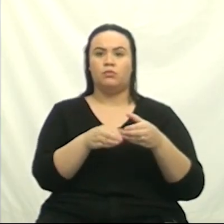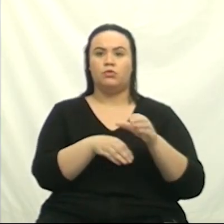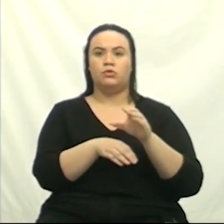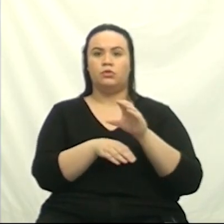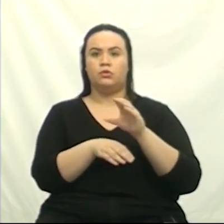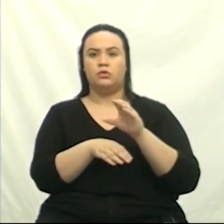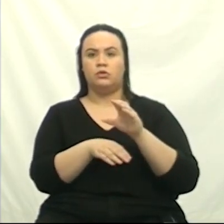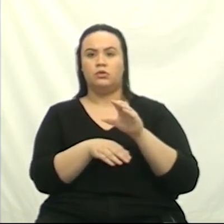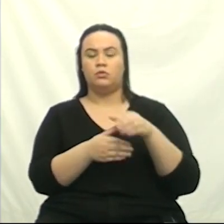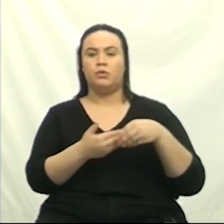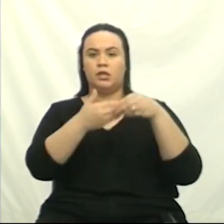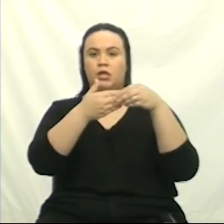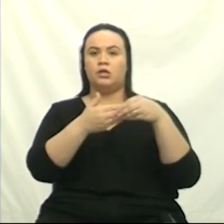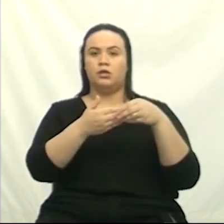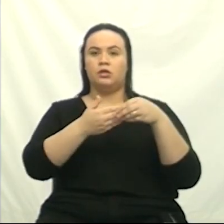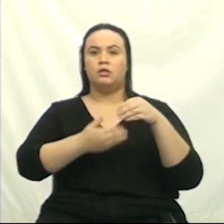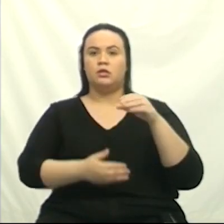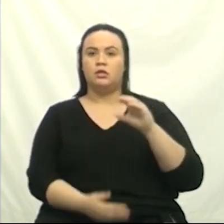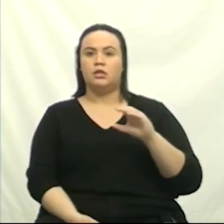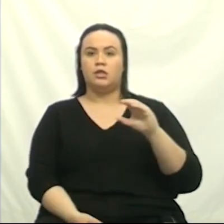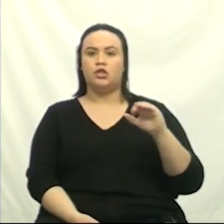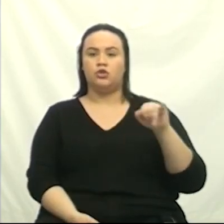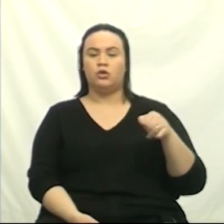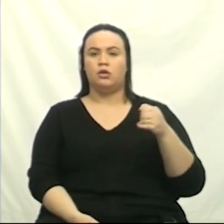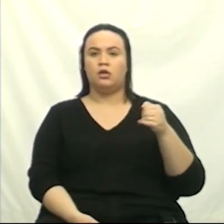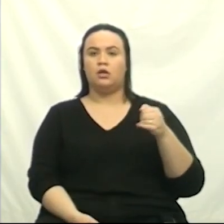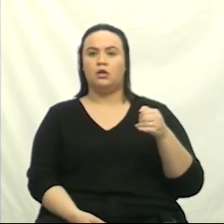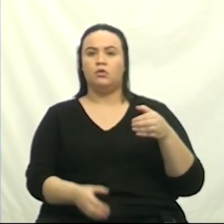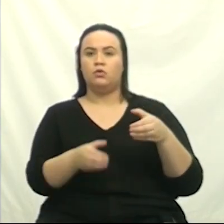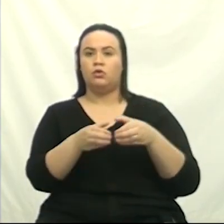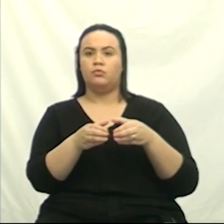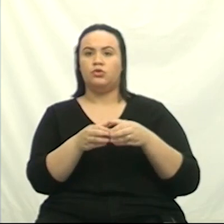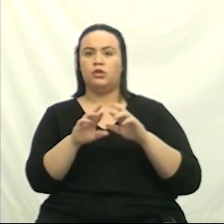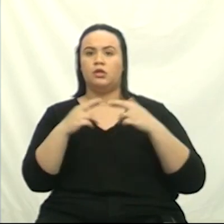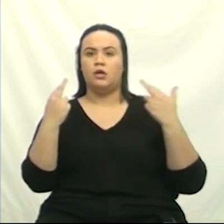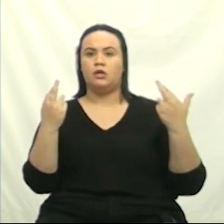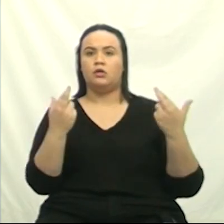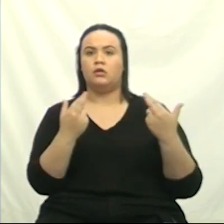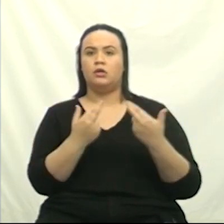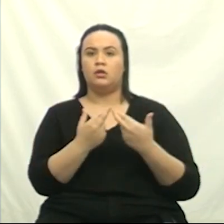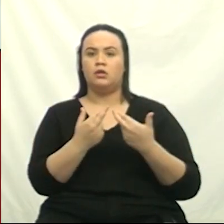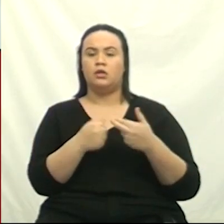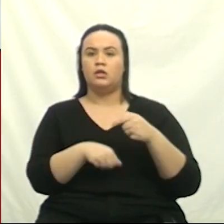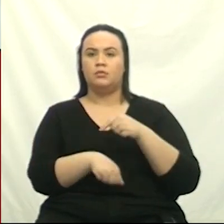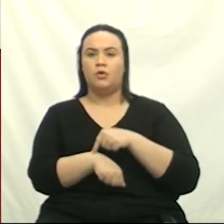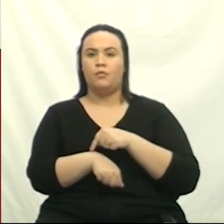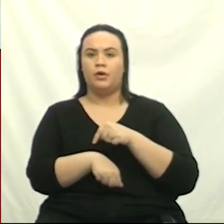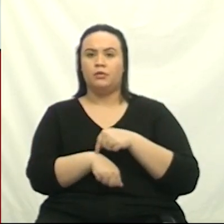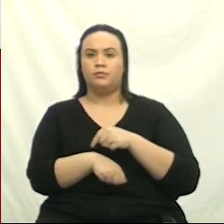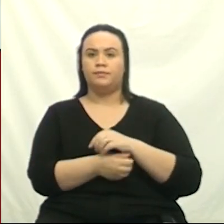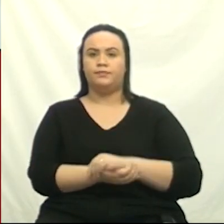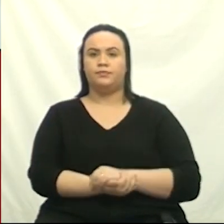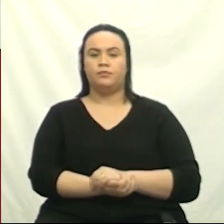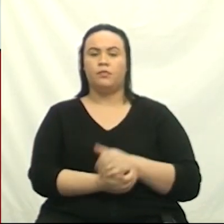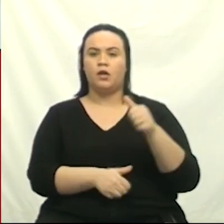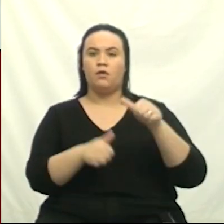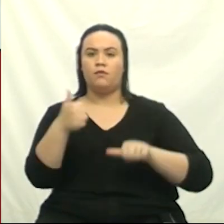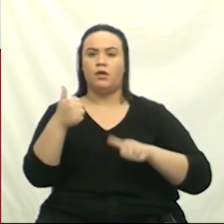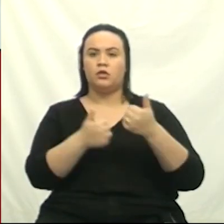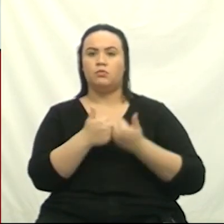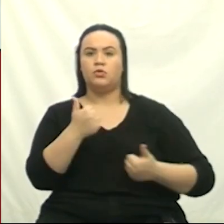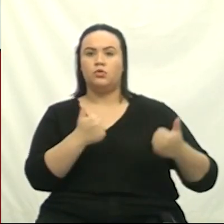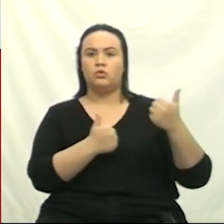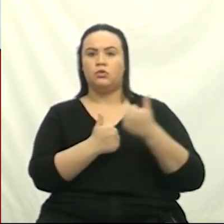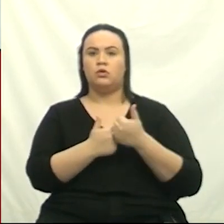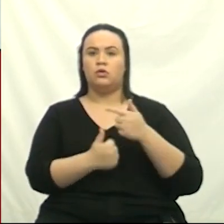na qualidade de presidente da CCJ a comissão de constituição e justiça se reúna no plenarinho neste instante para avaliar o substitutivo